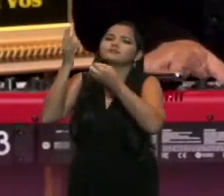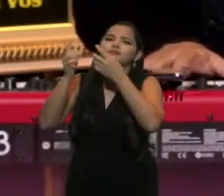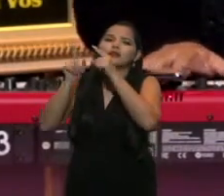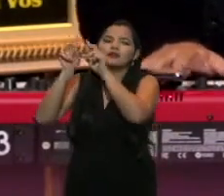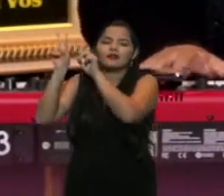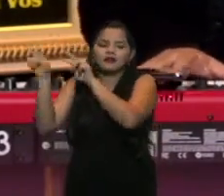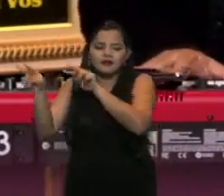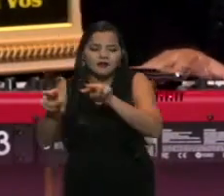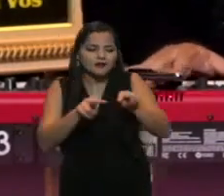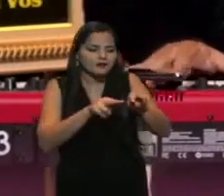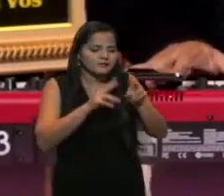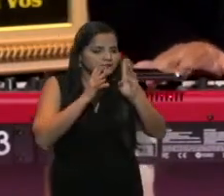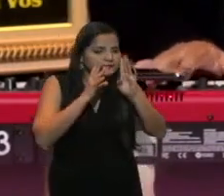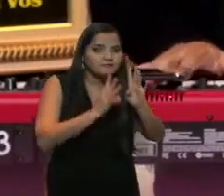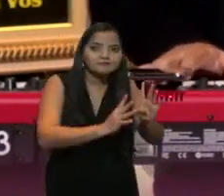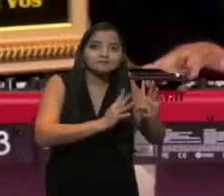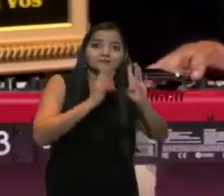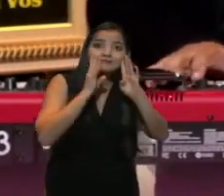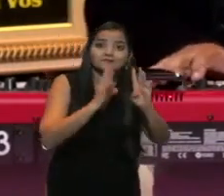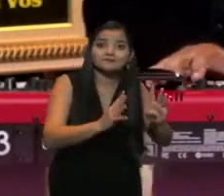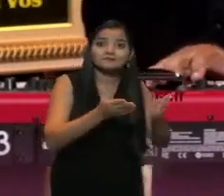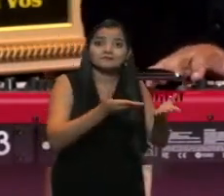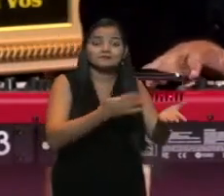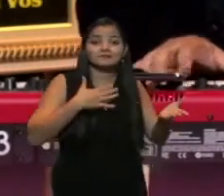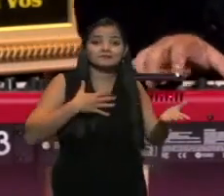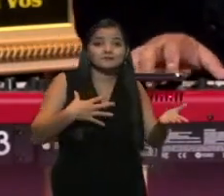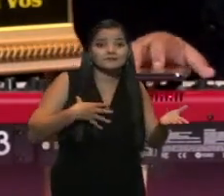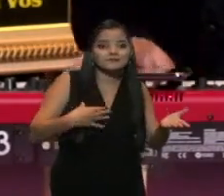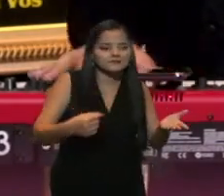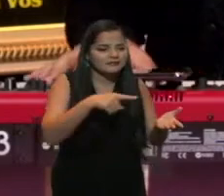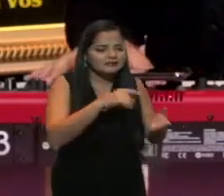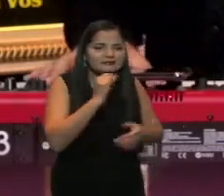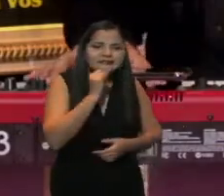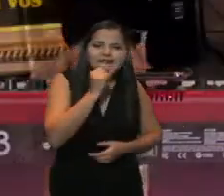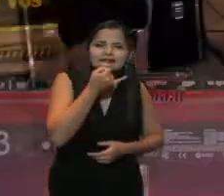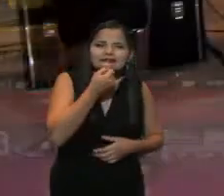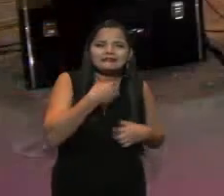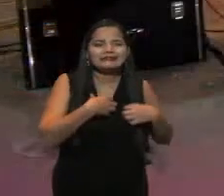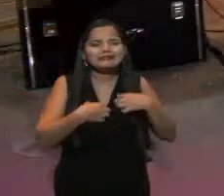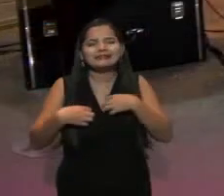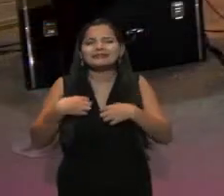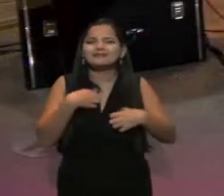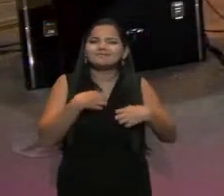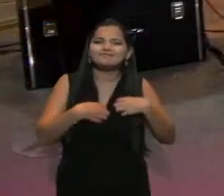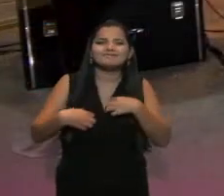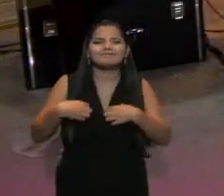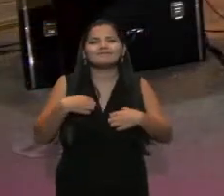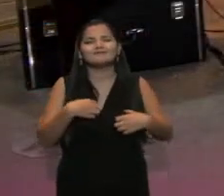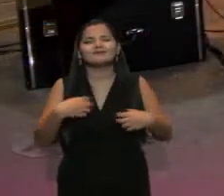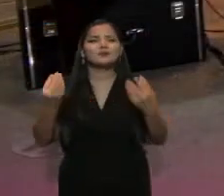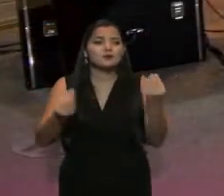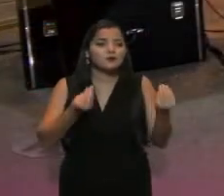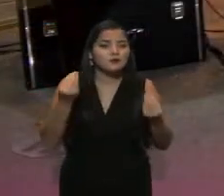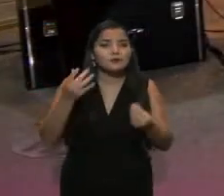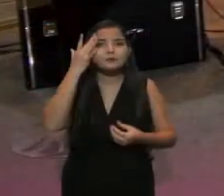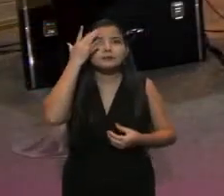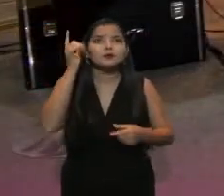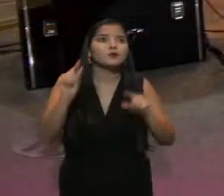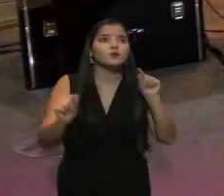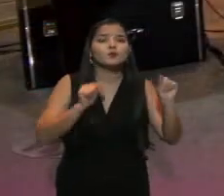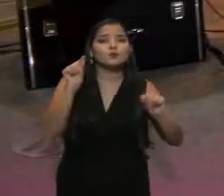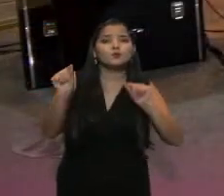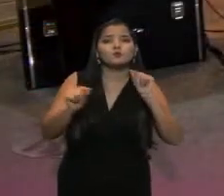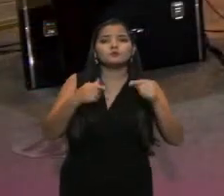o clamor do Seu filho, que diante da sua infelicidade, de não saber como será o dia de amanhã, como se